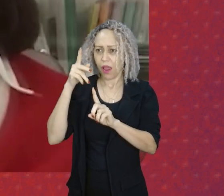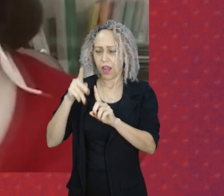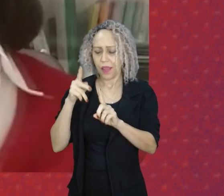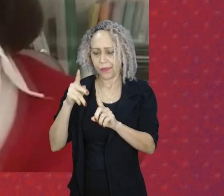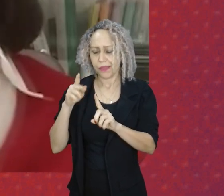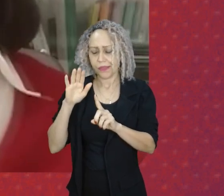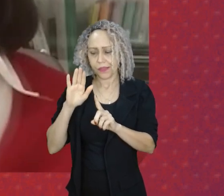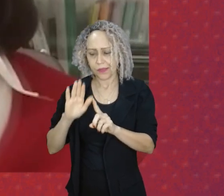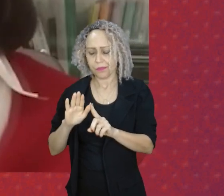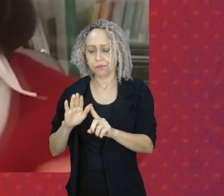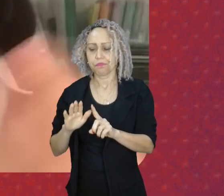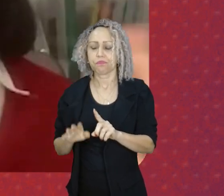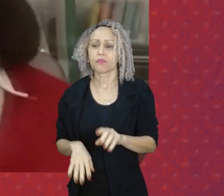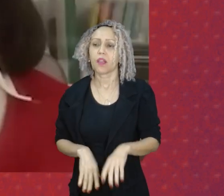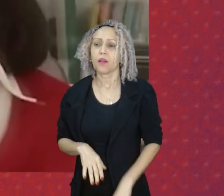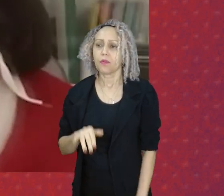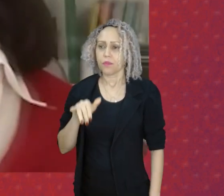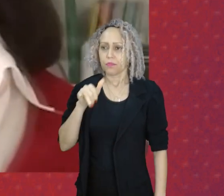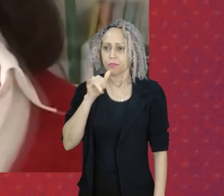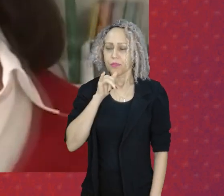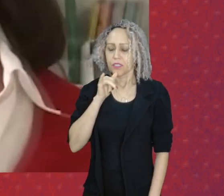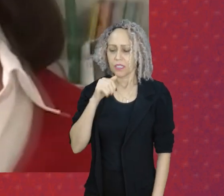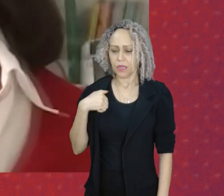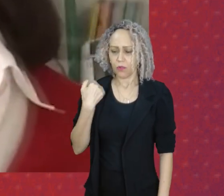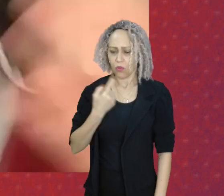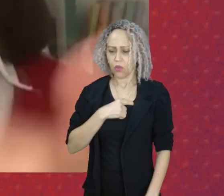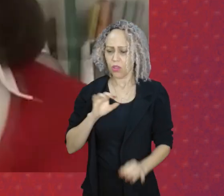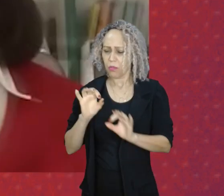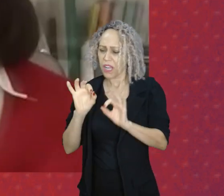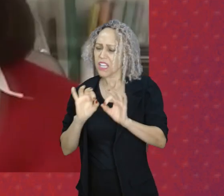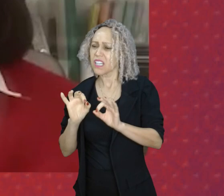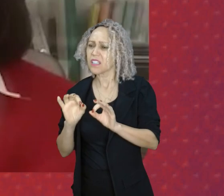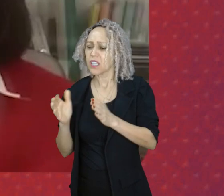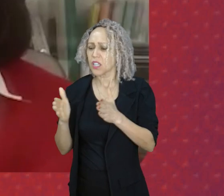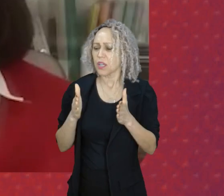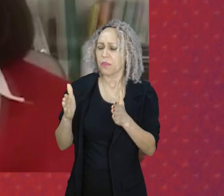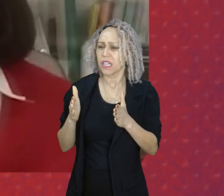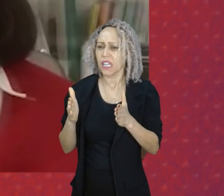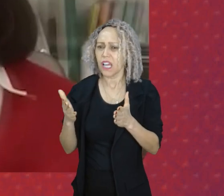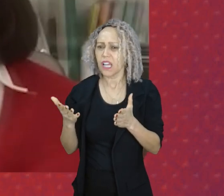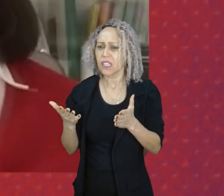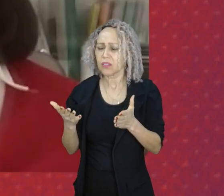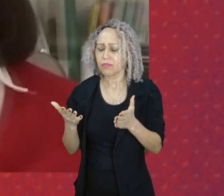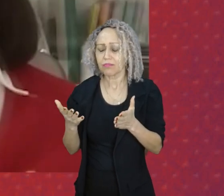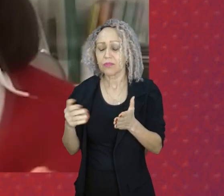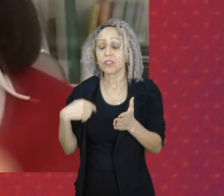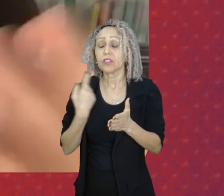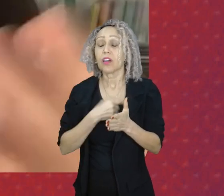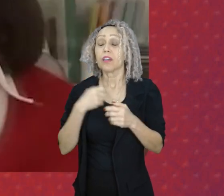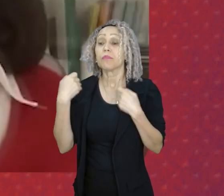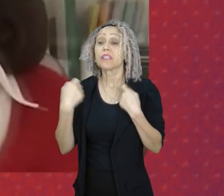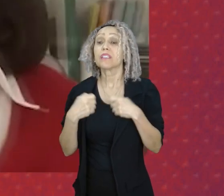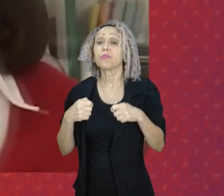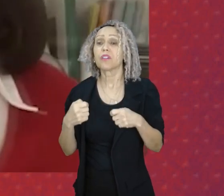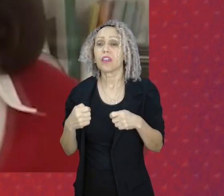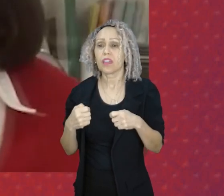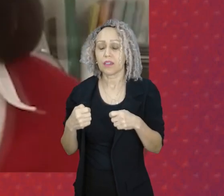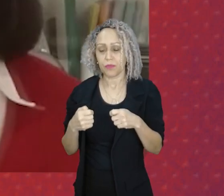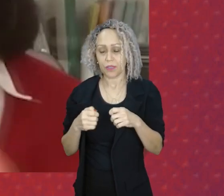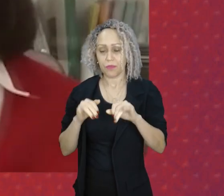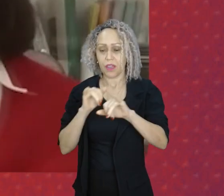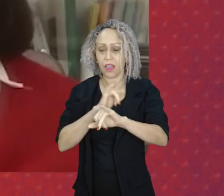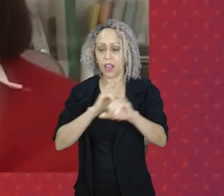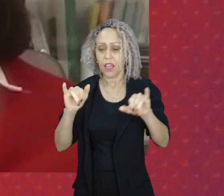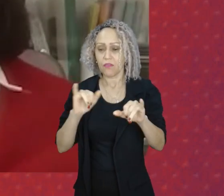Nós não podemos construir os nossos planejamentos de mandatos sem levar em consideração a democratização da